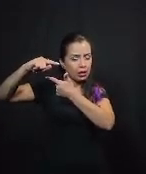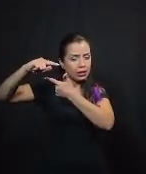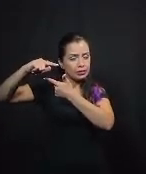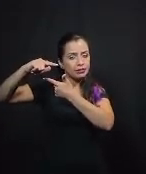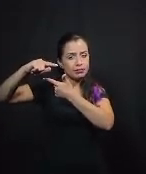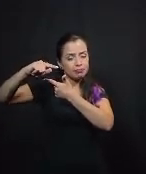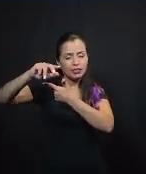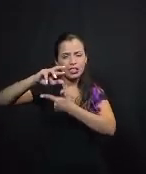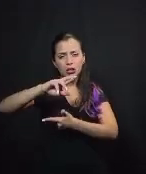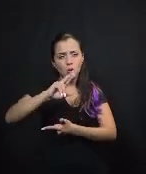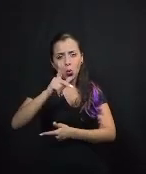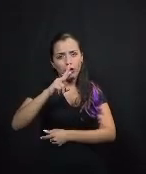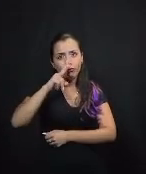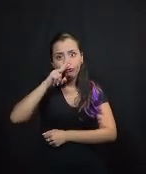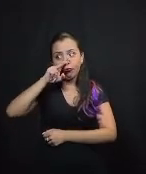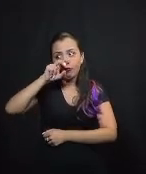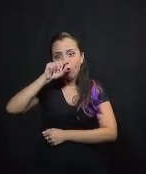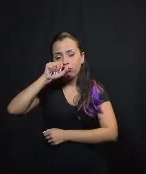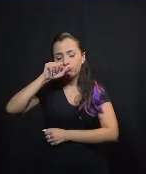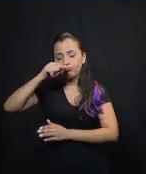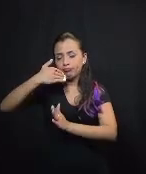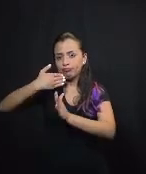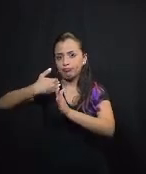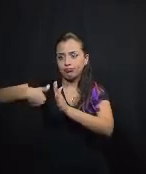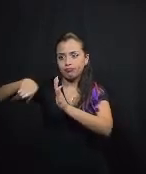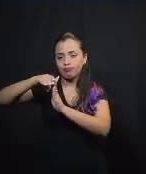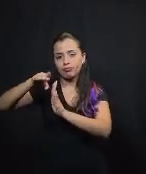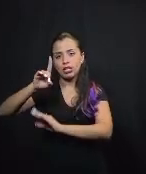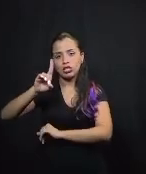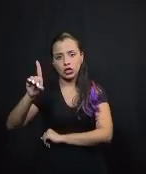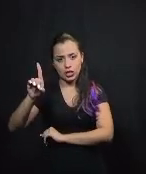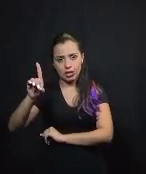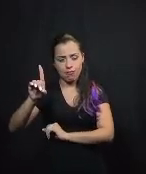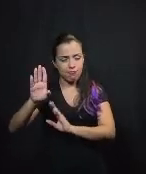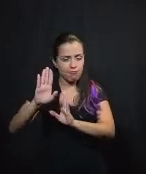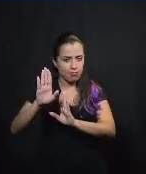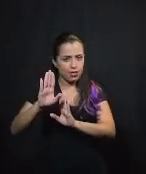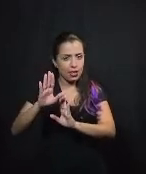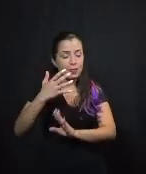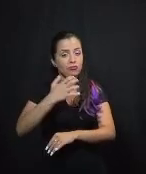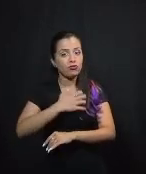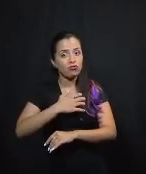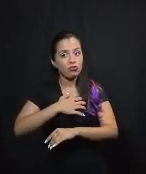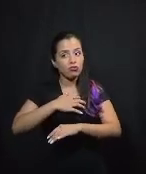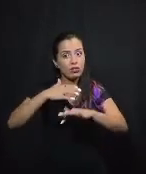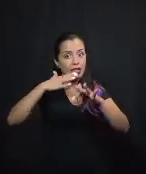extrema-direita necessariamente, né, fossem atraídas por esse núcleo e